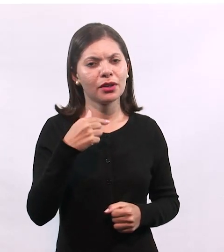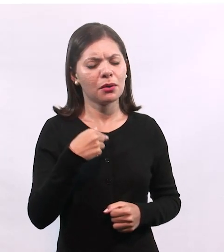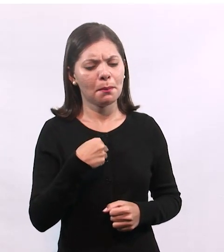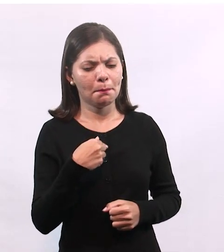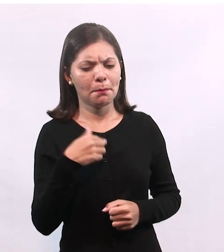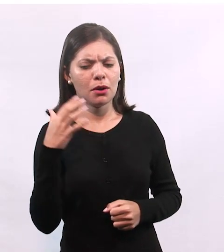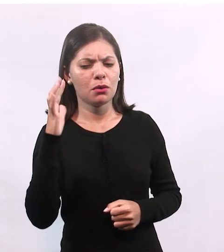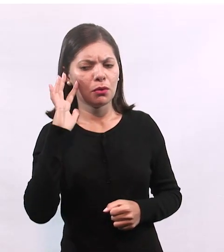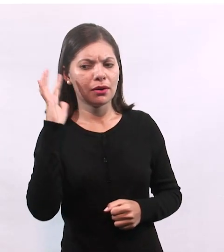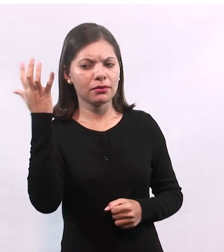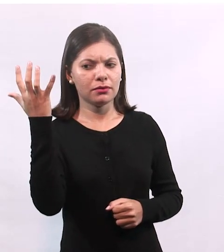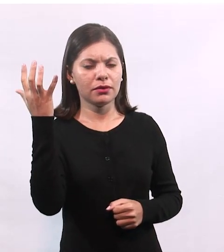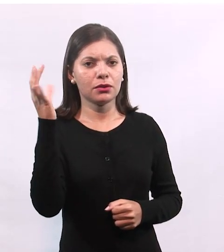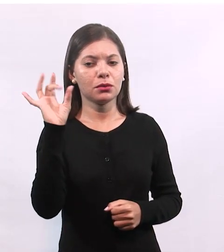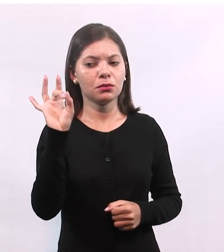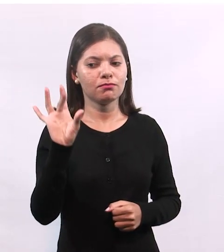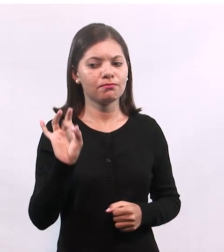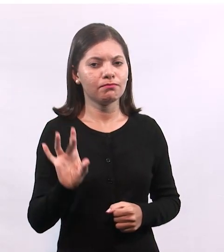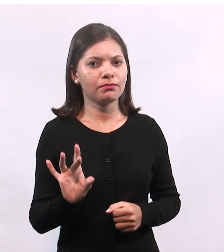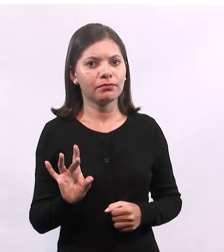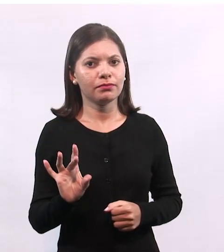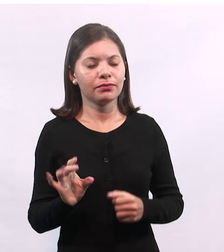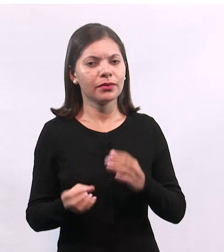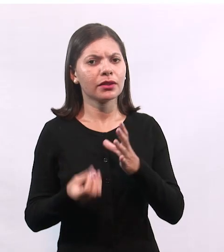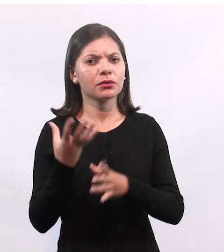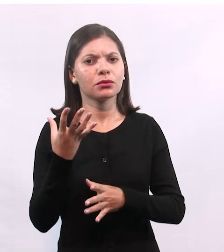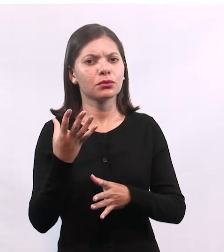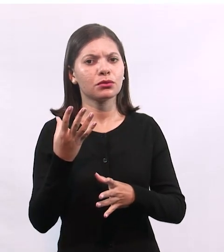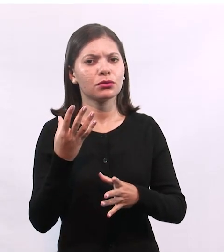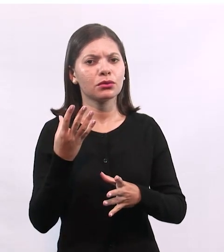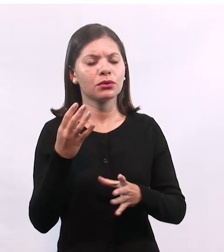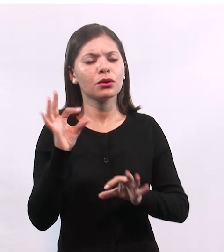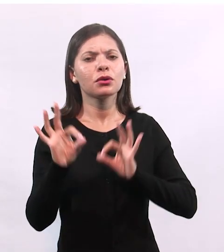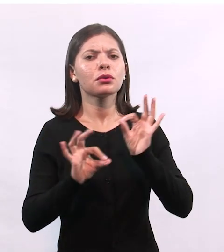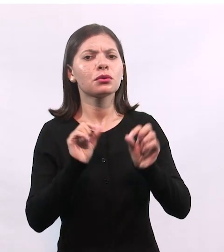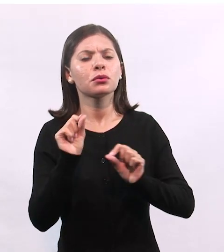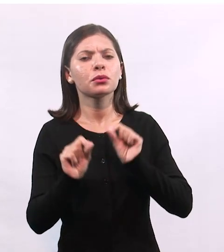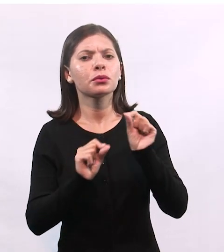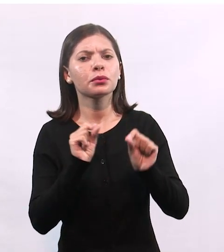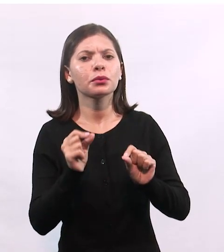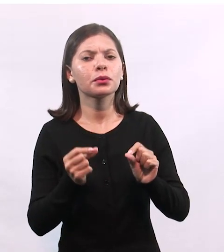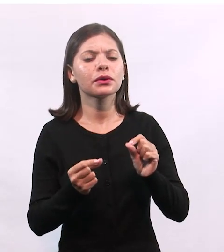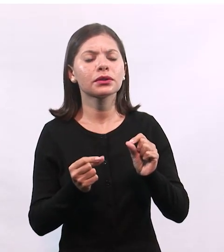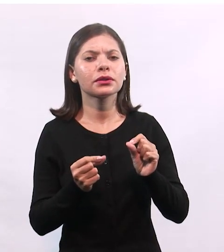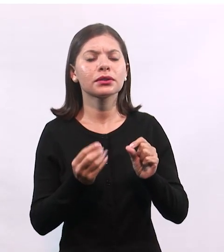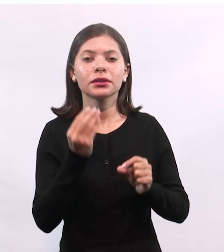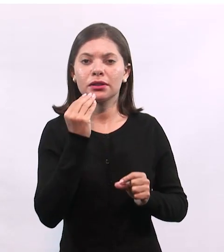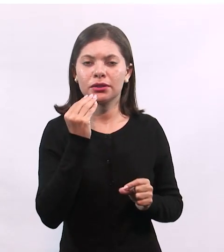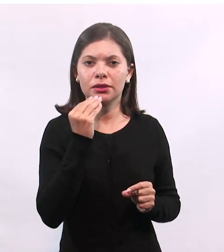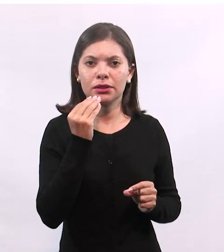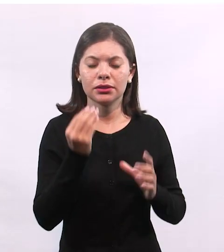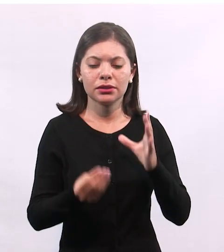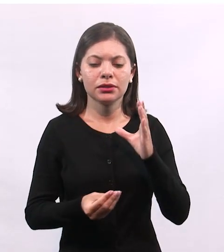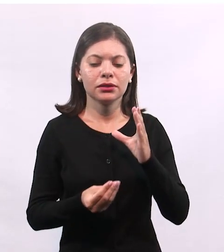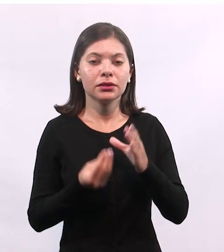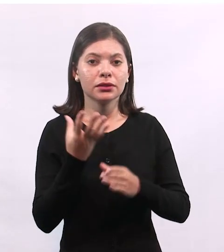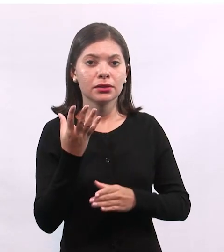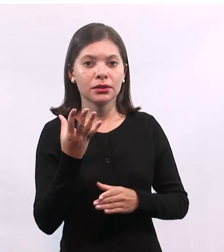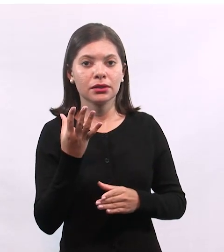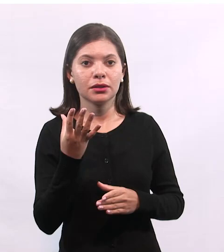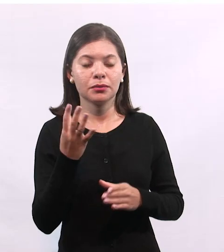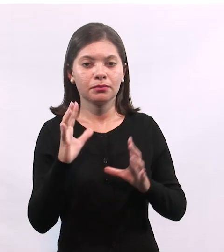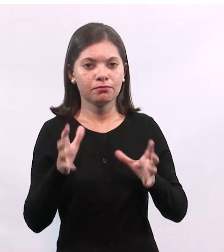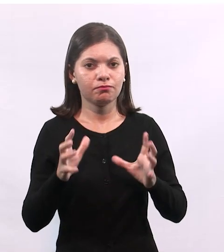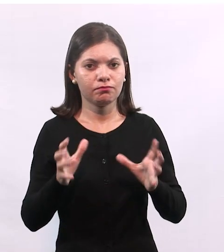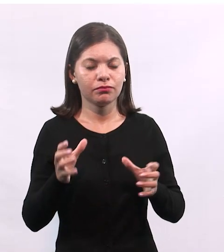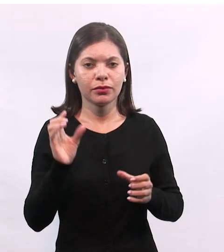só que o meu evento é sair azul quantas chances eu tenho de sair uma carta uma bola azul